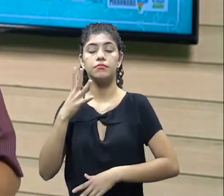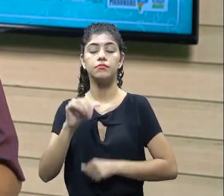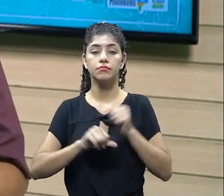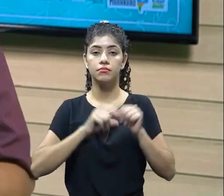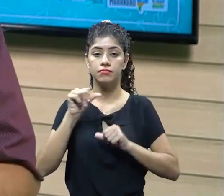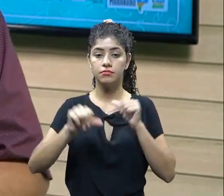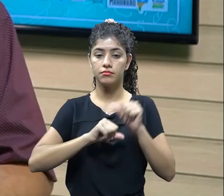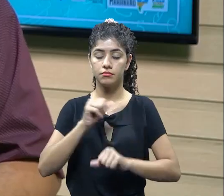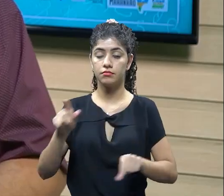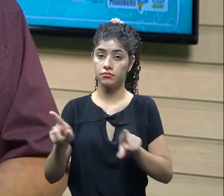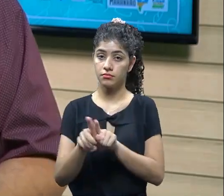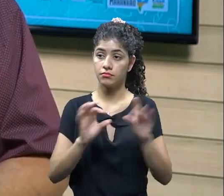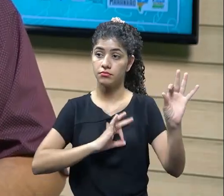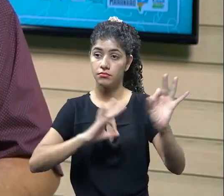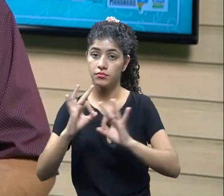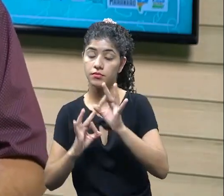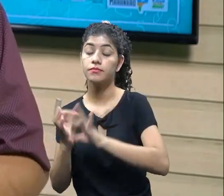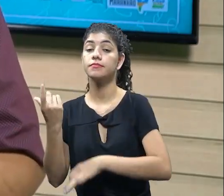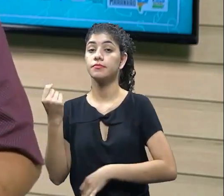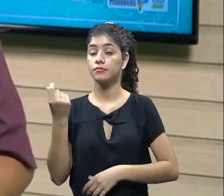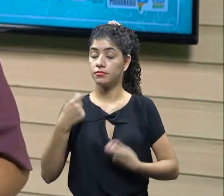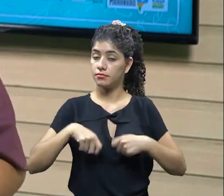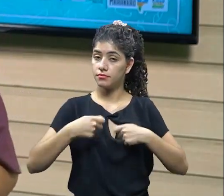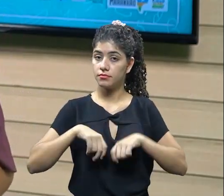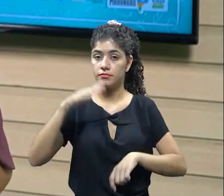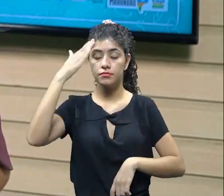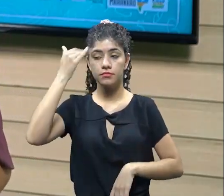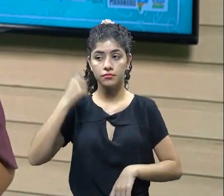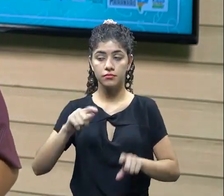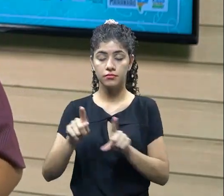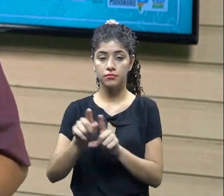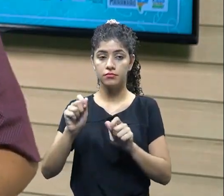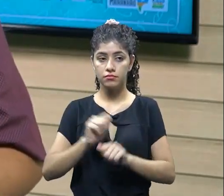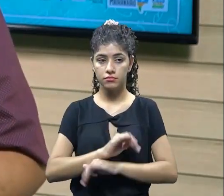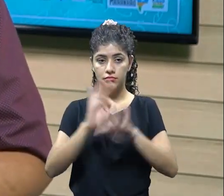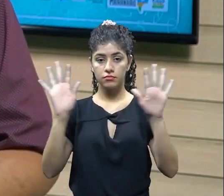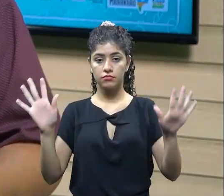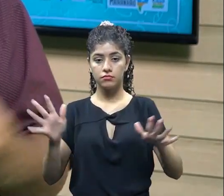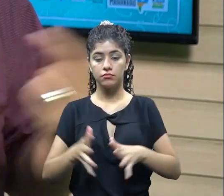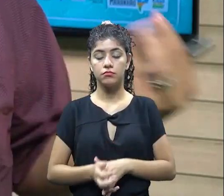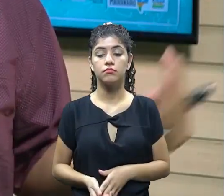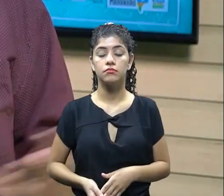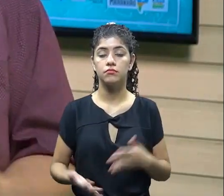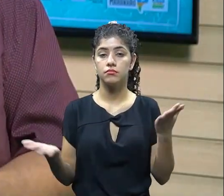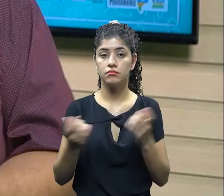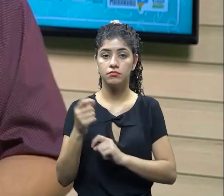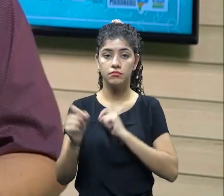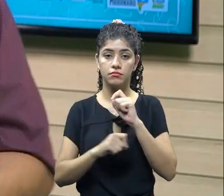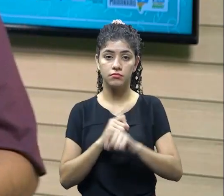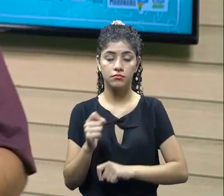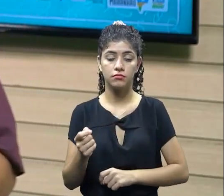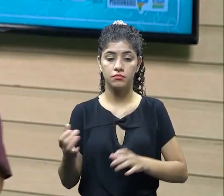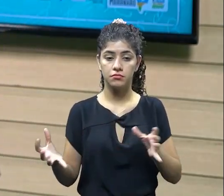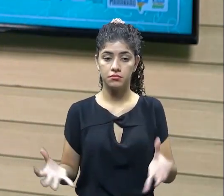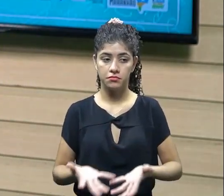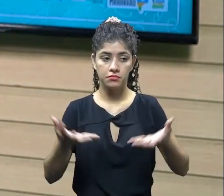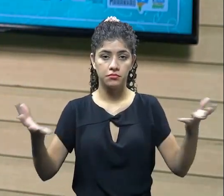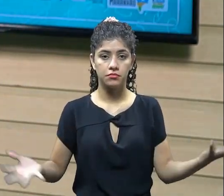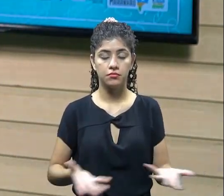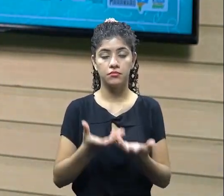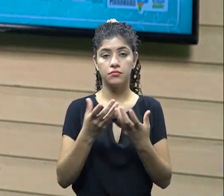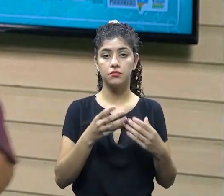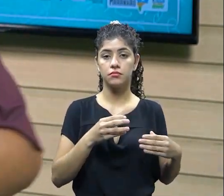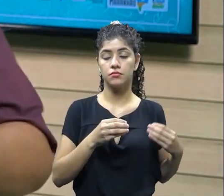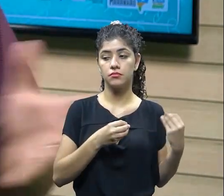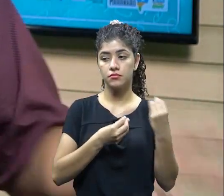fazer um planejamento financeiro nesse sentido, para que eu possa também me inovar. Olha, agora vamos agora investir no